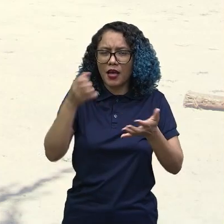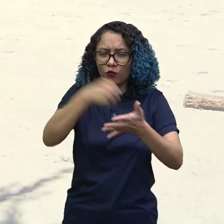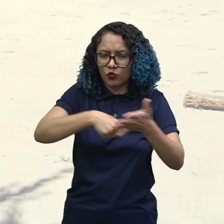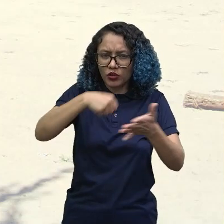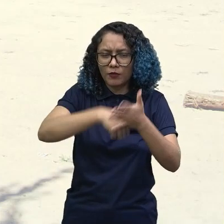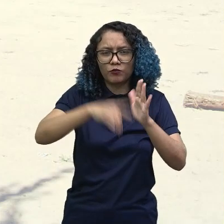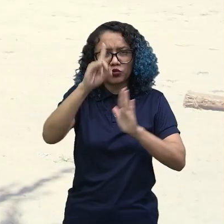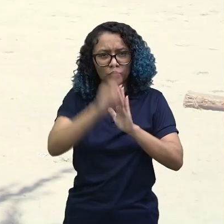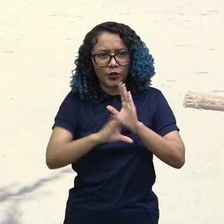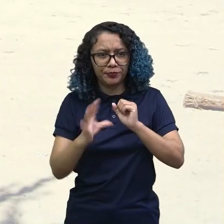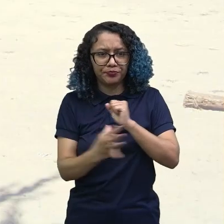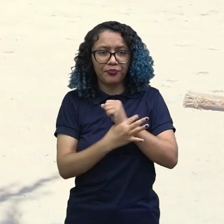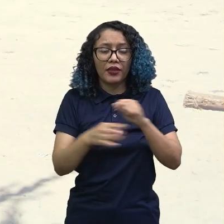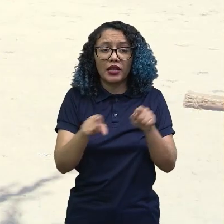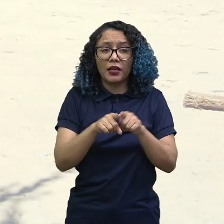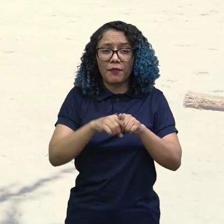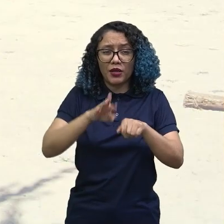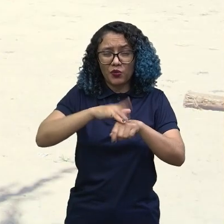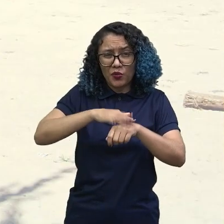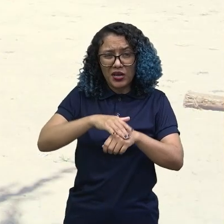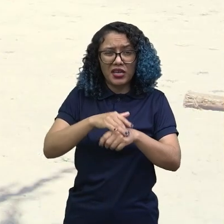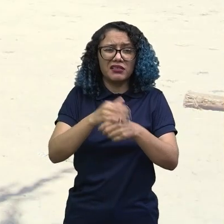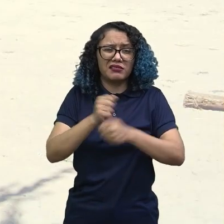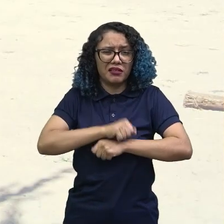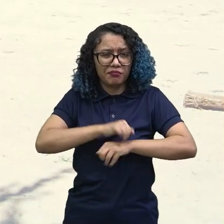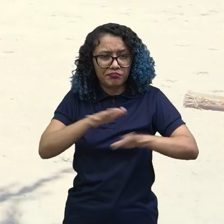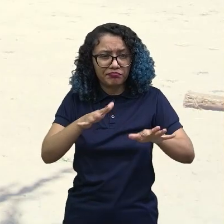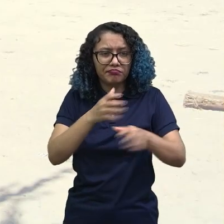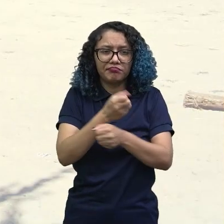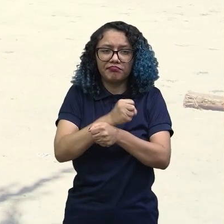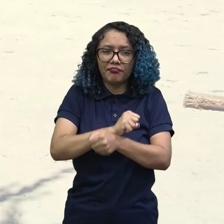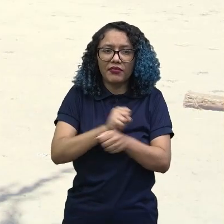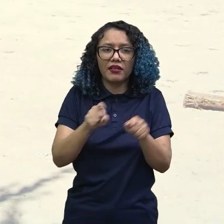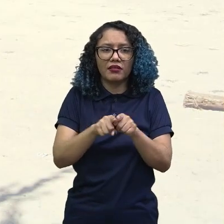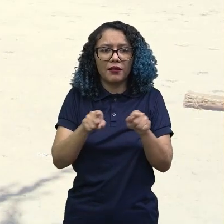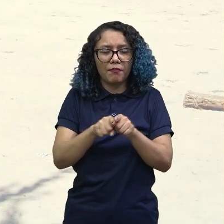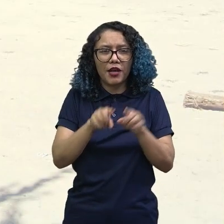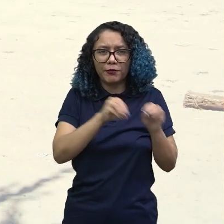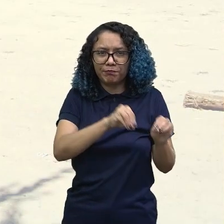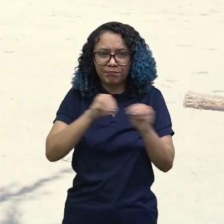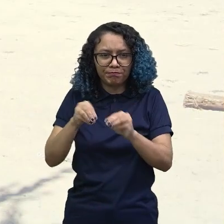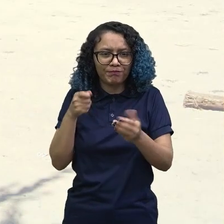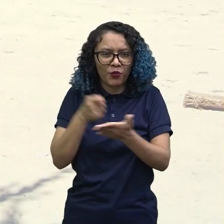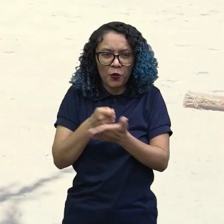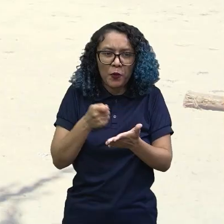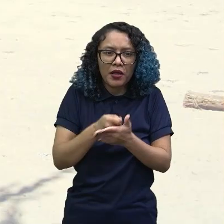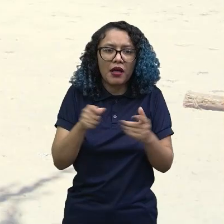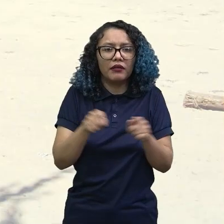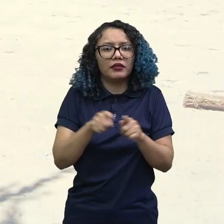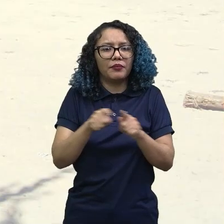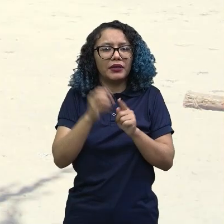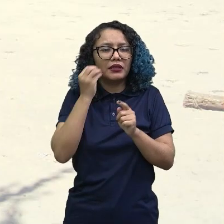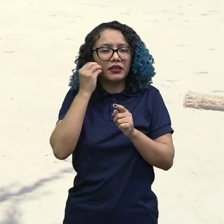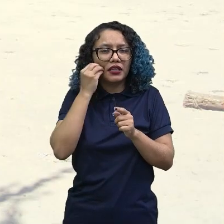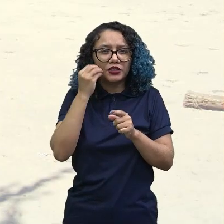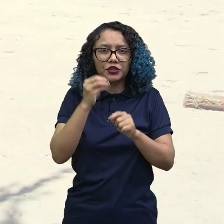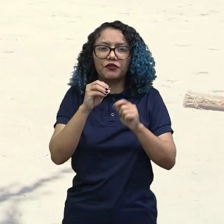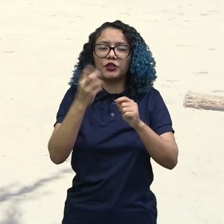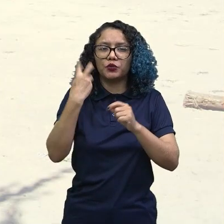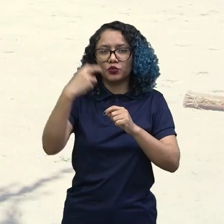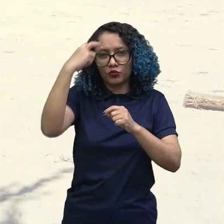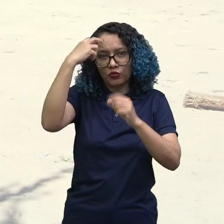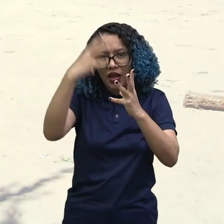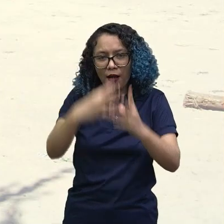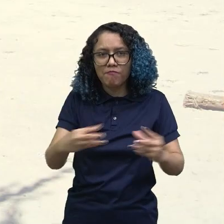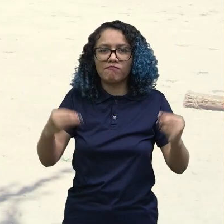disseminação de doenças, escravização, deslocamentos forçados e tentativas de apagamento